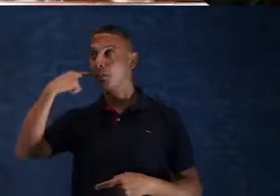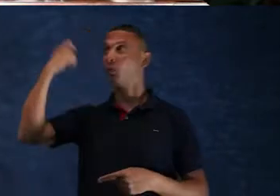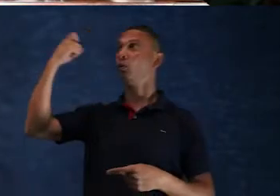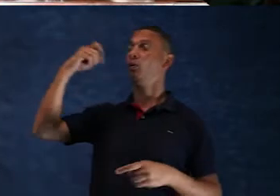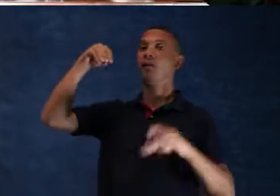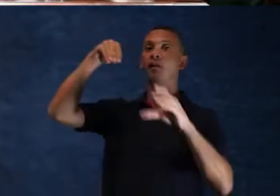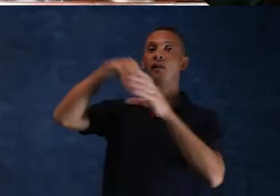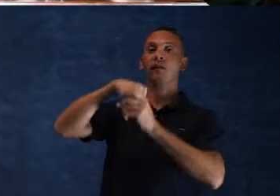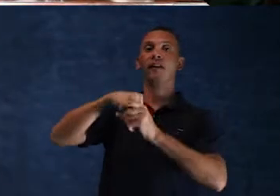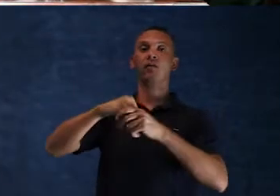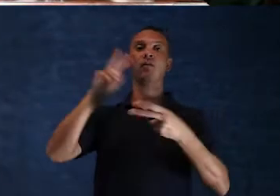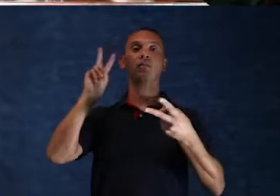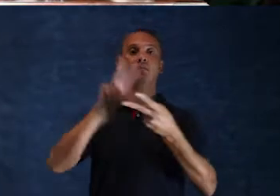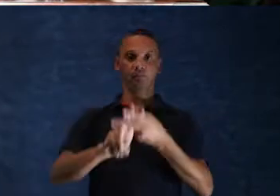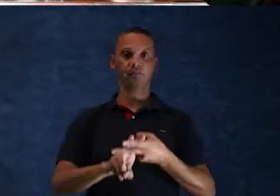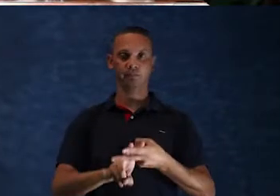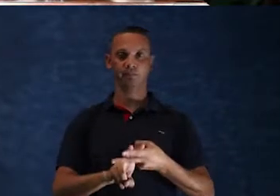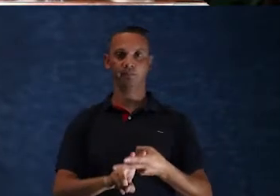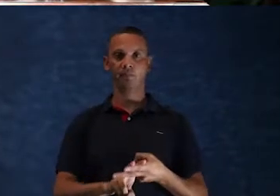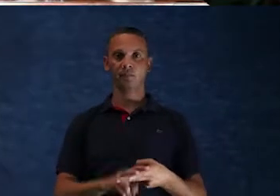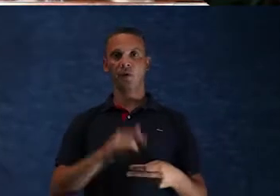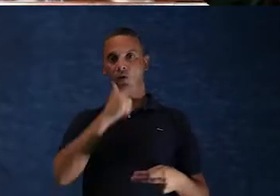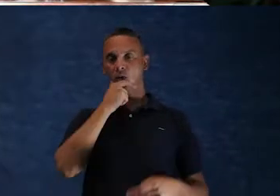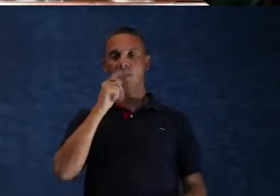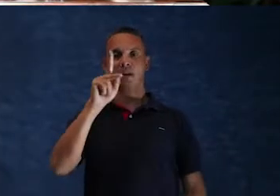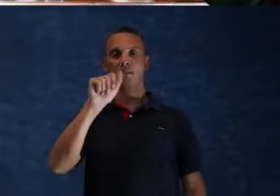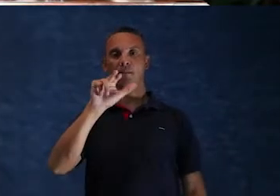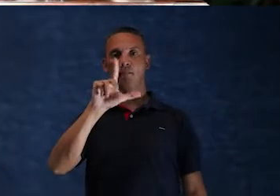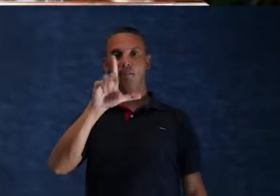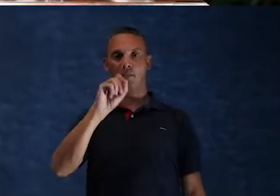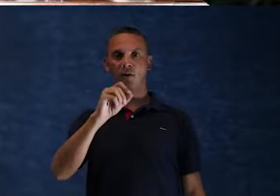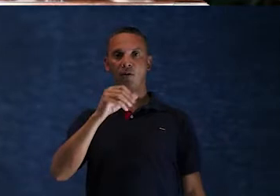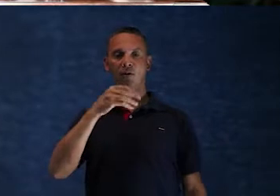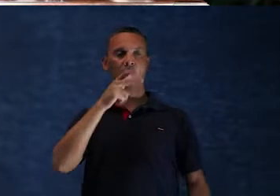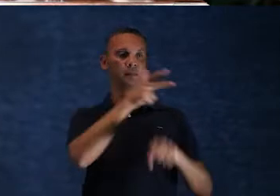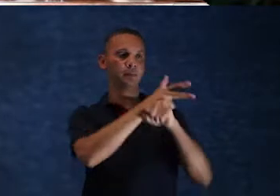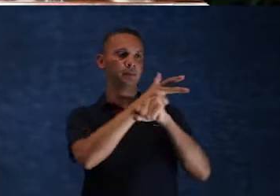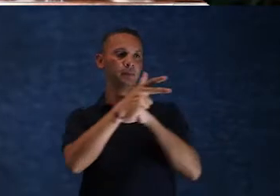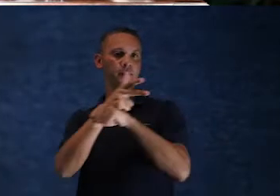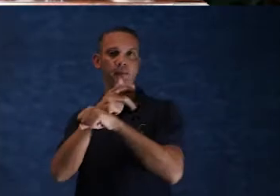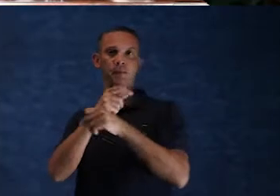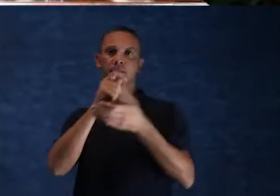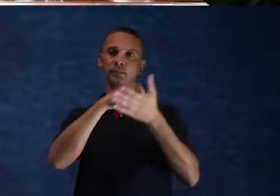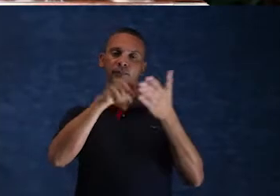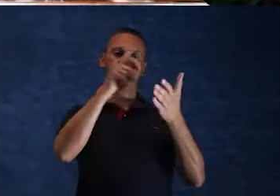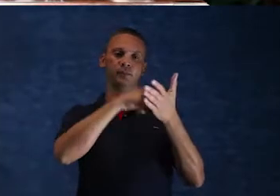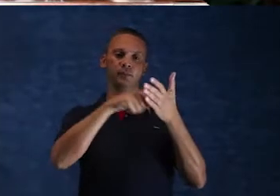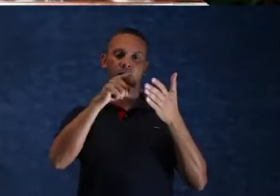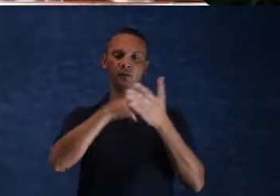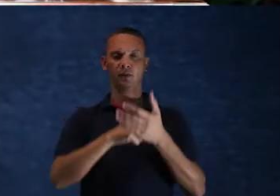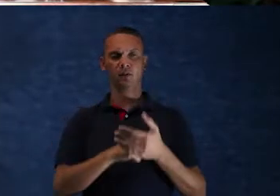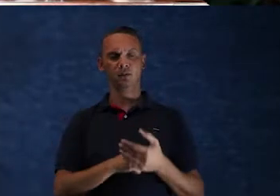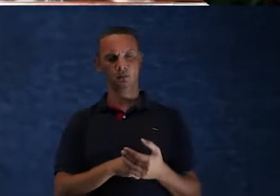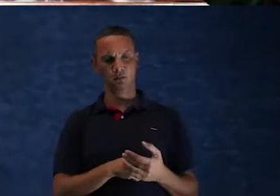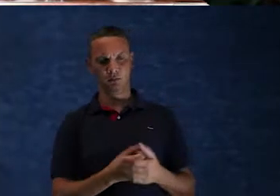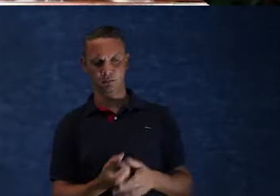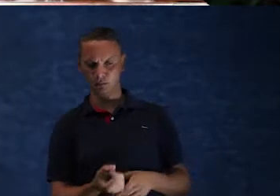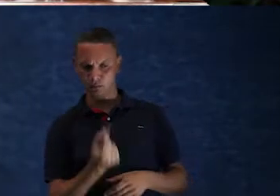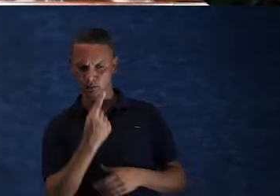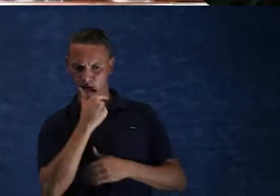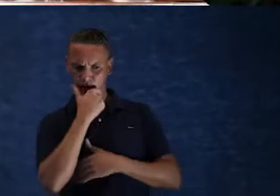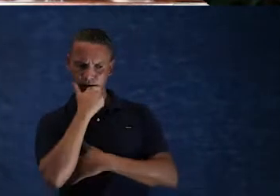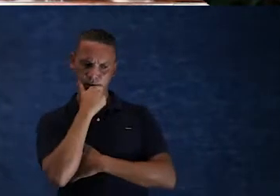de uma delegacia, o relato de Paulo, um editor de vídeo, é ambíguo e levanta suspeitas de